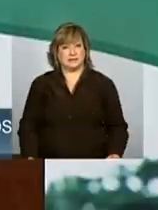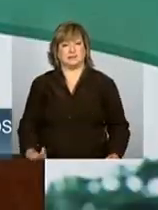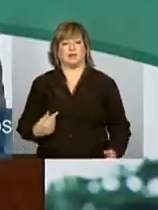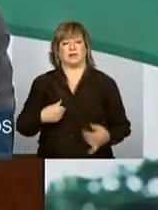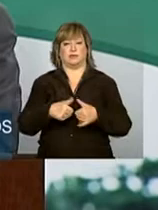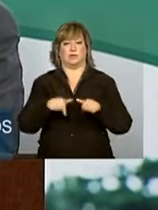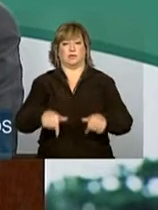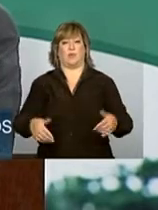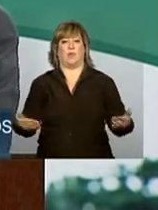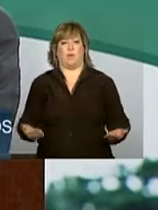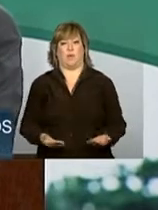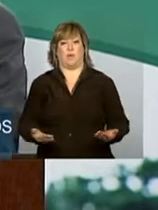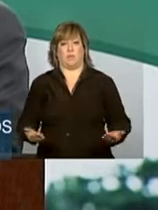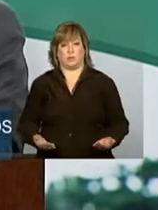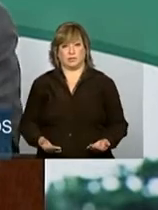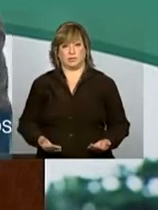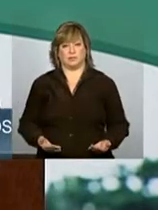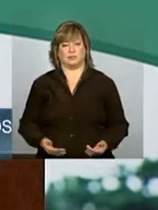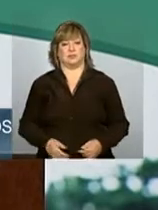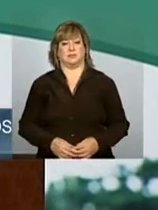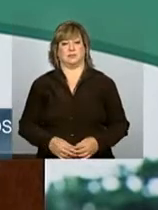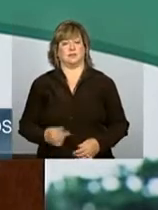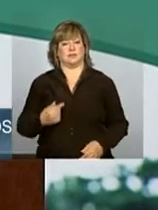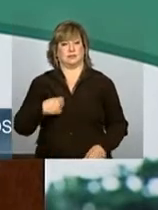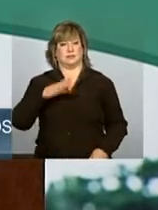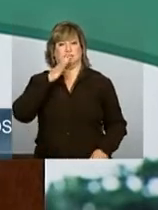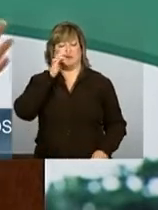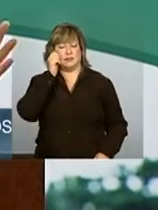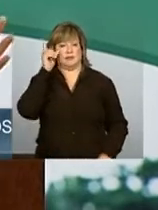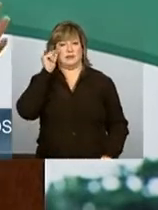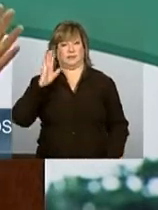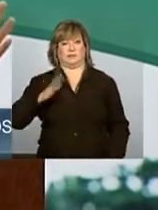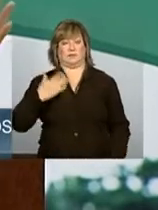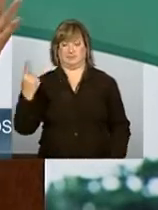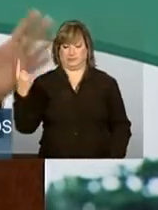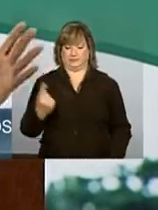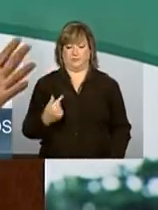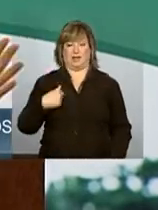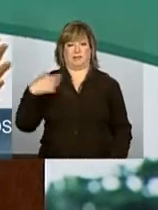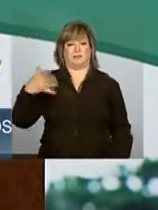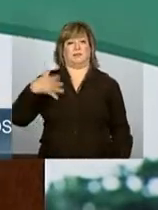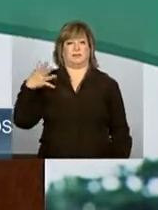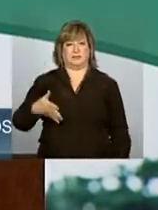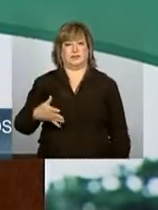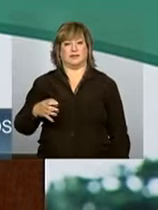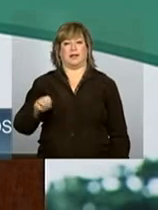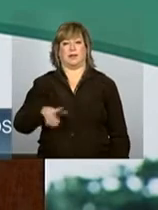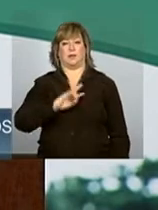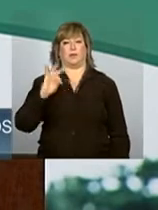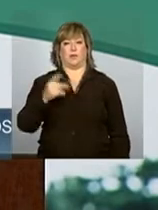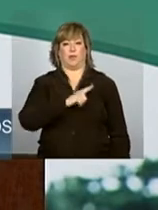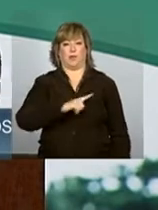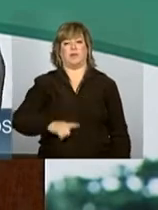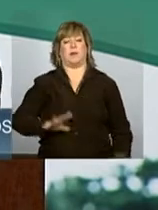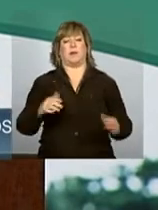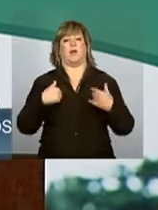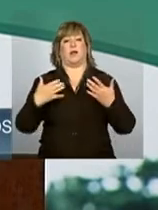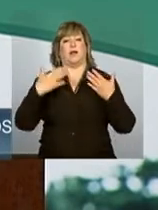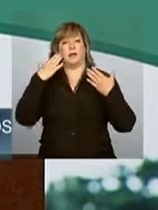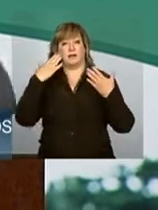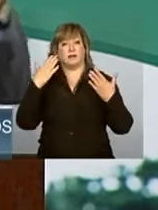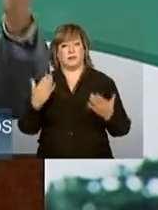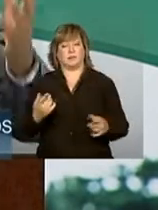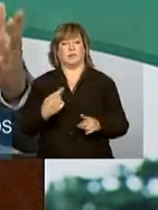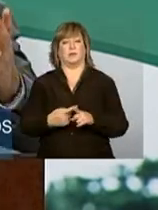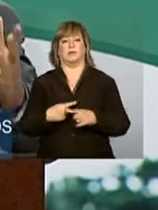aqui hoje e fui pego de certa surpresa para falar em nome de todos os governadores, mas eu quero assim agradecer que eu